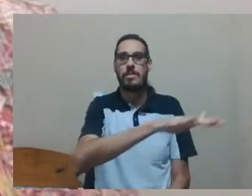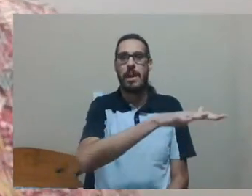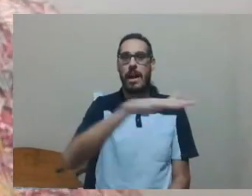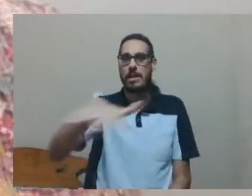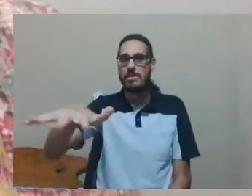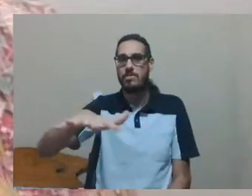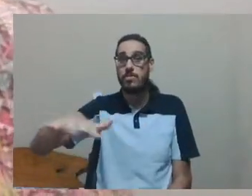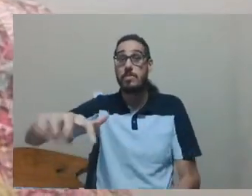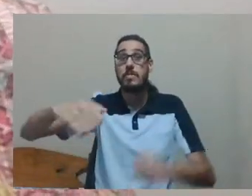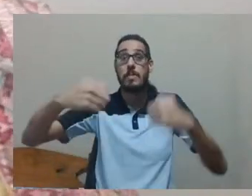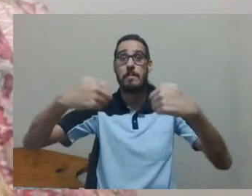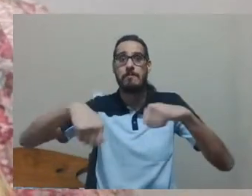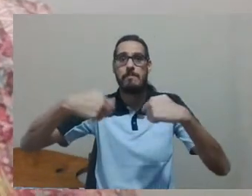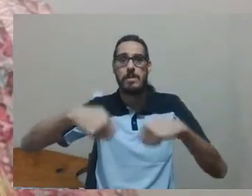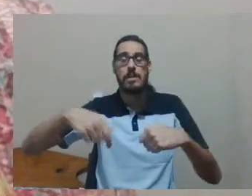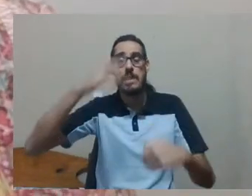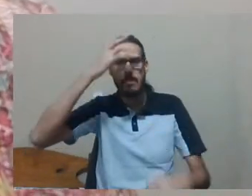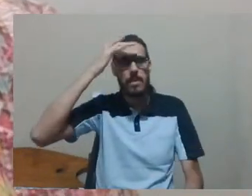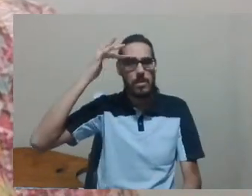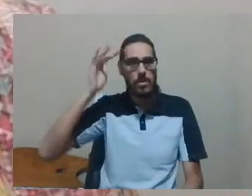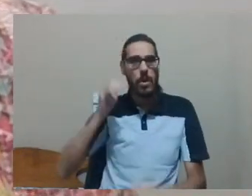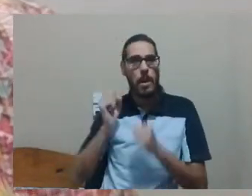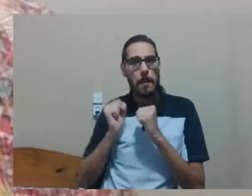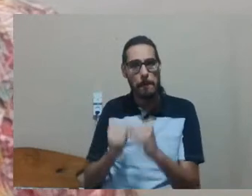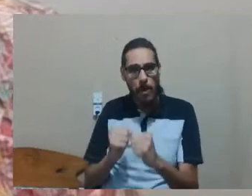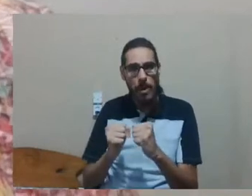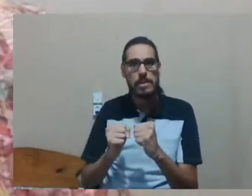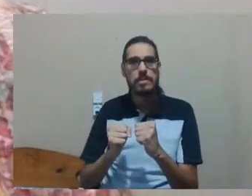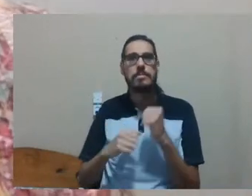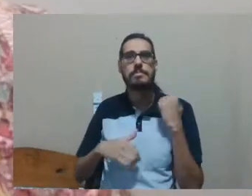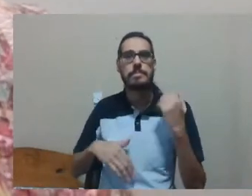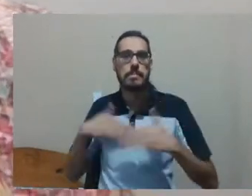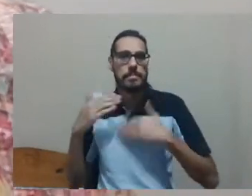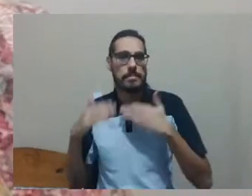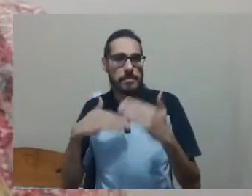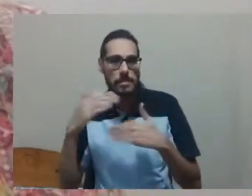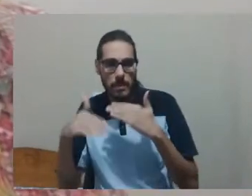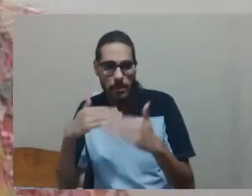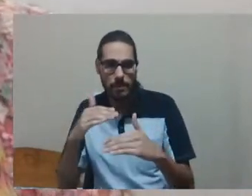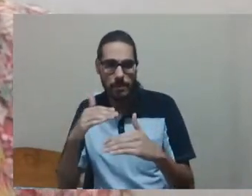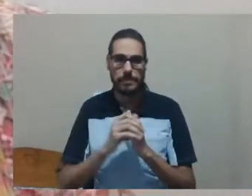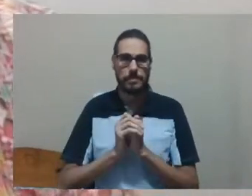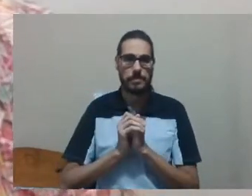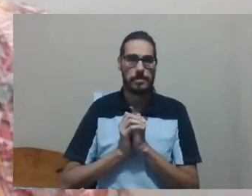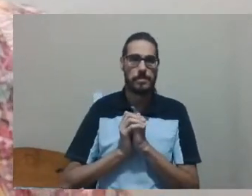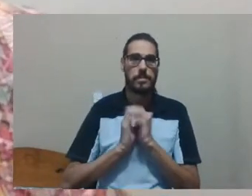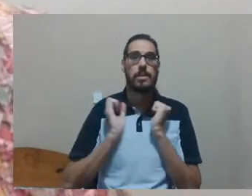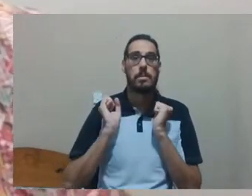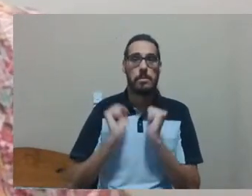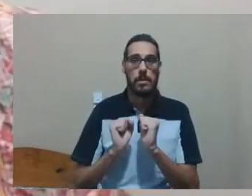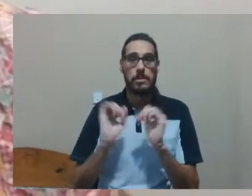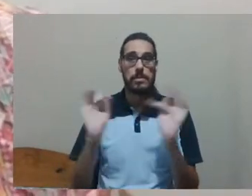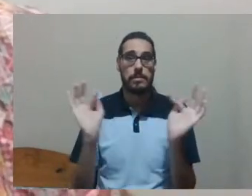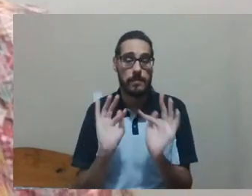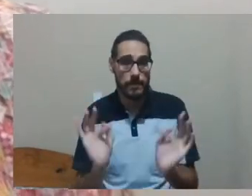que as pessoas possam Eric, envia você algumas informações via WhatsApp. Possam ser felizes,